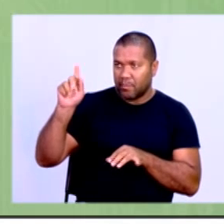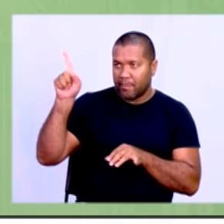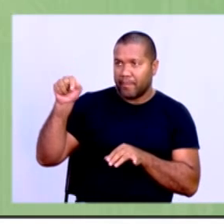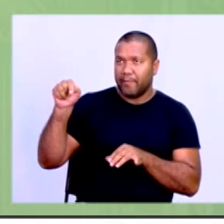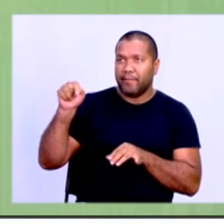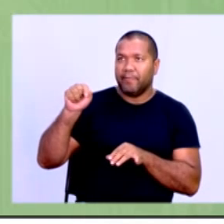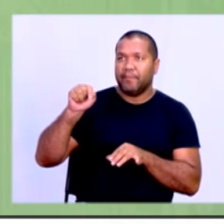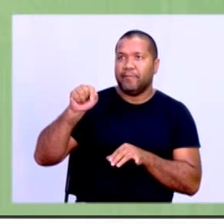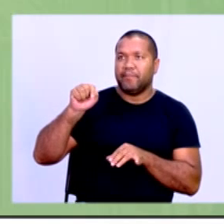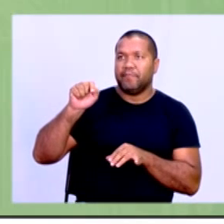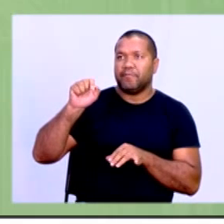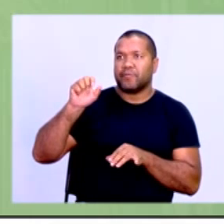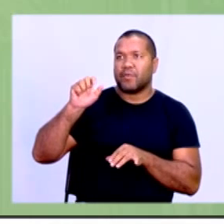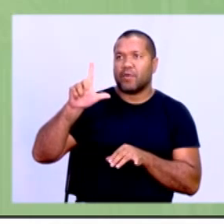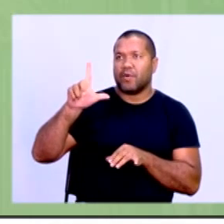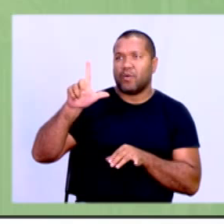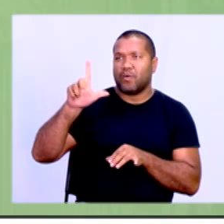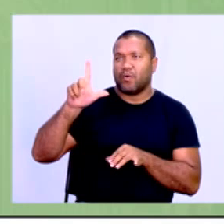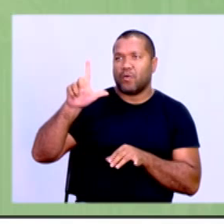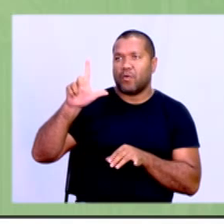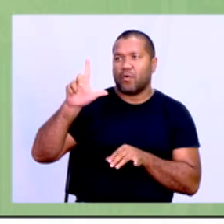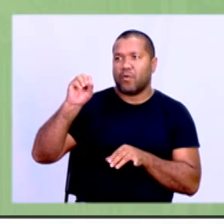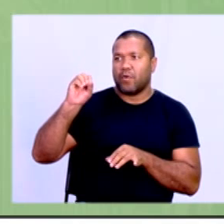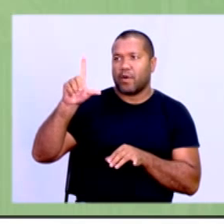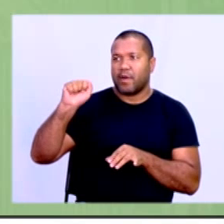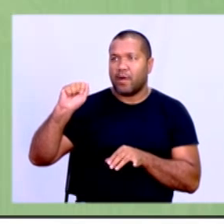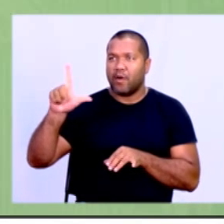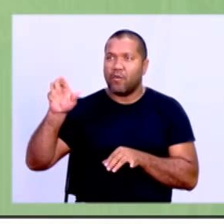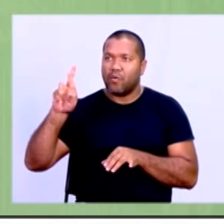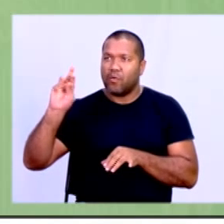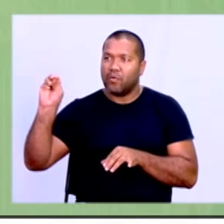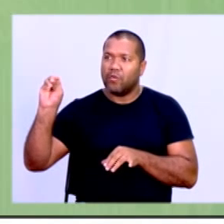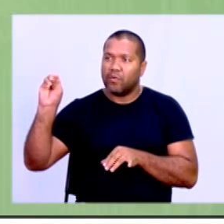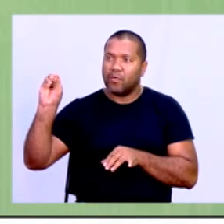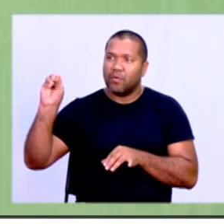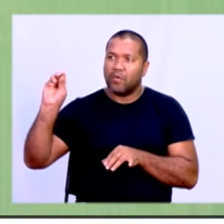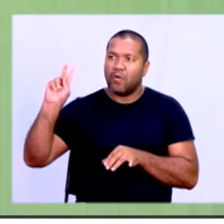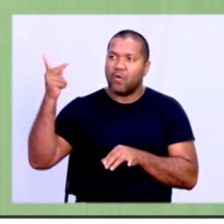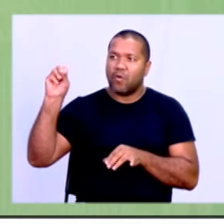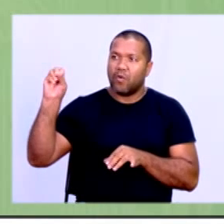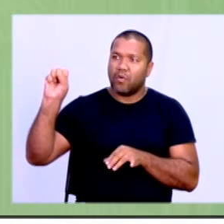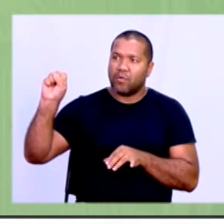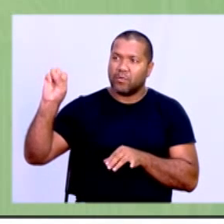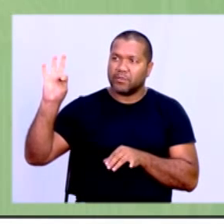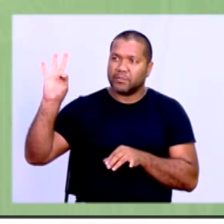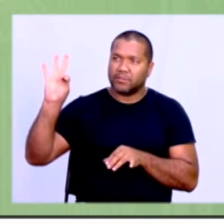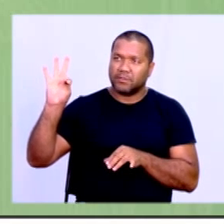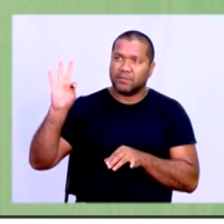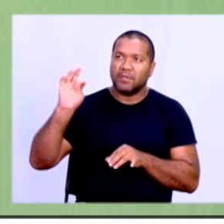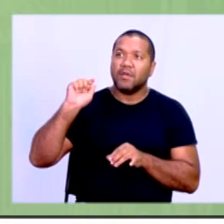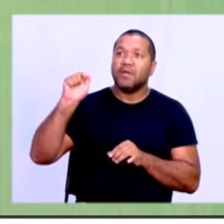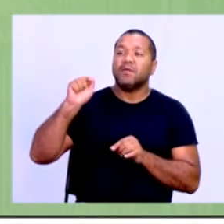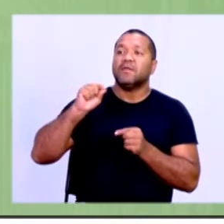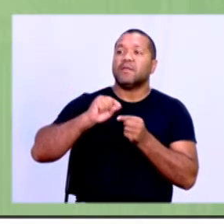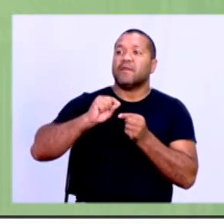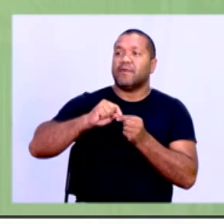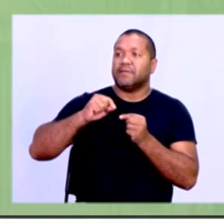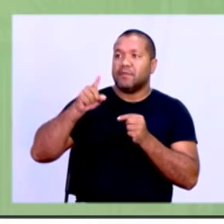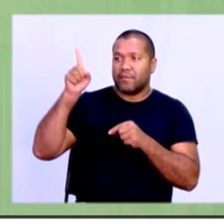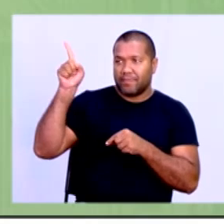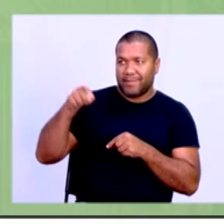//, por exemplo, se for na minha máquina local, localhost, isso aqui ele vai estar executando justamente o